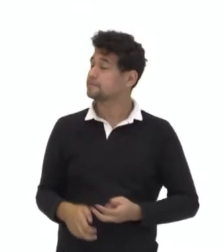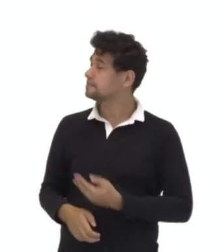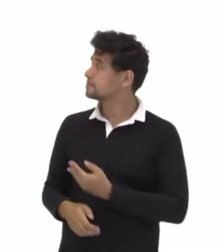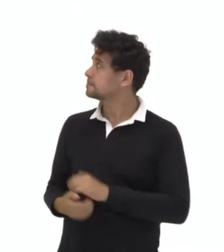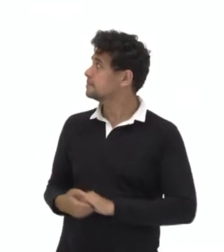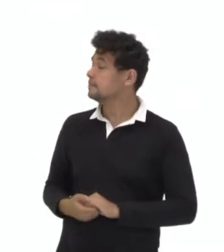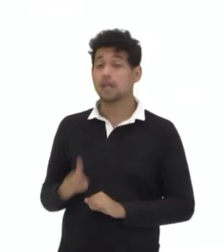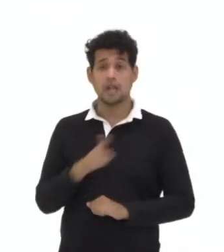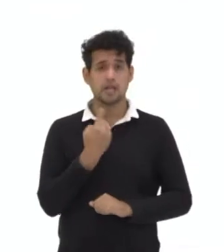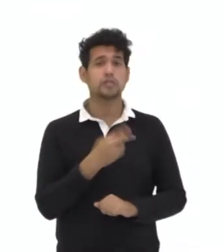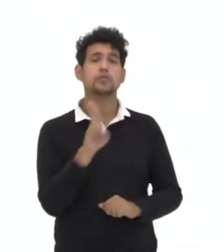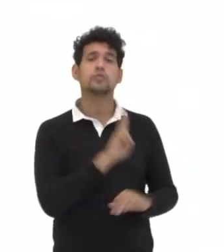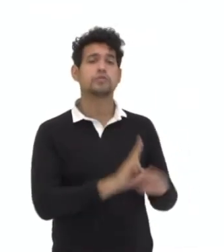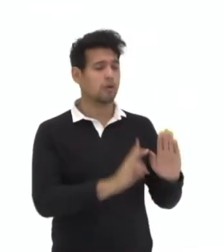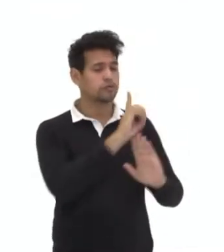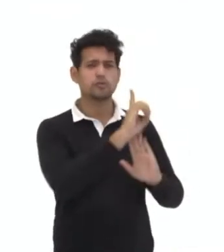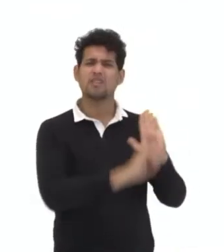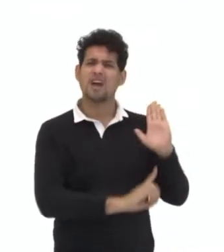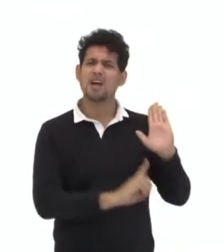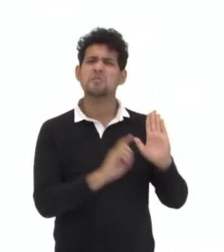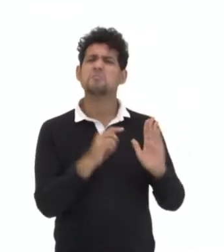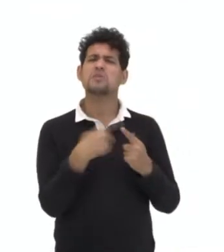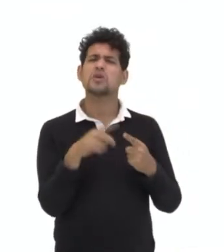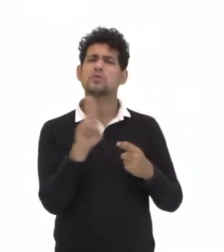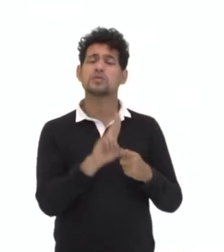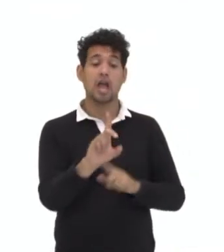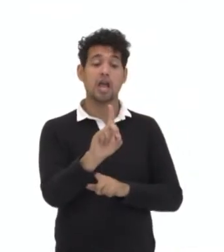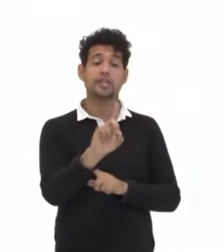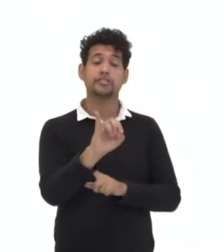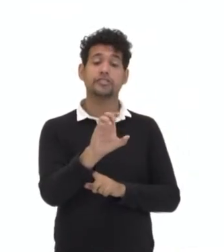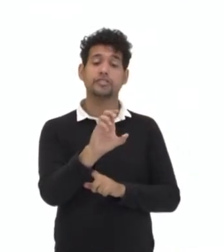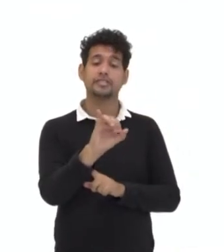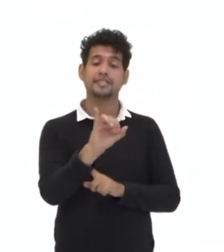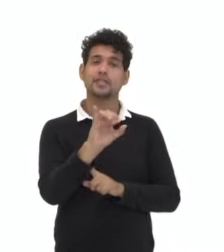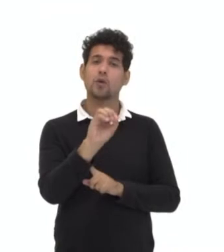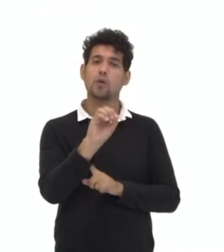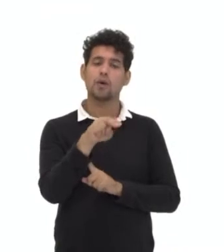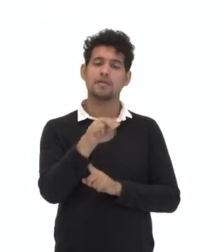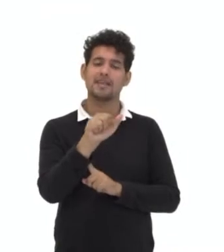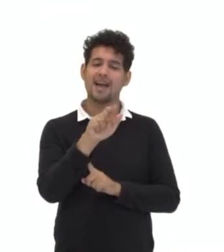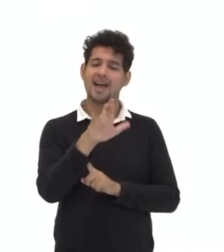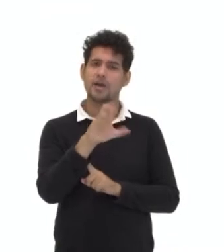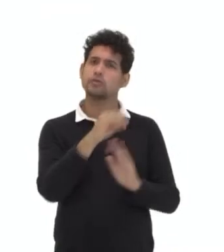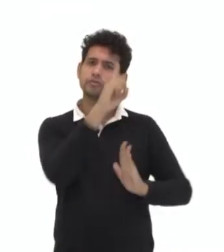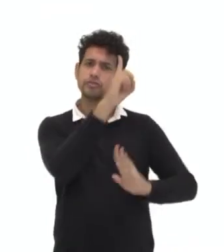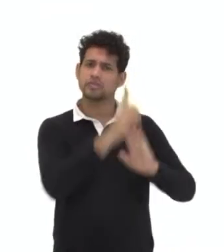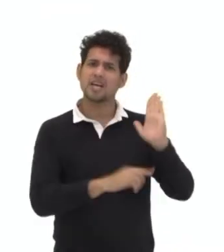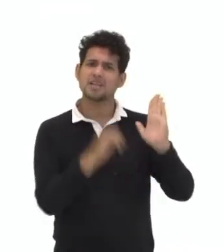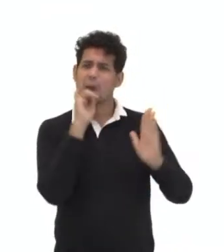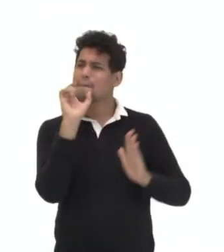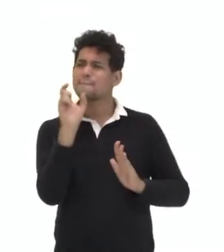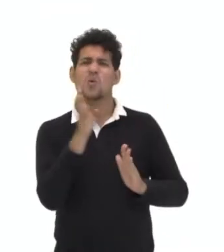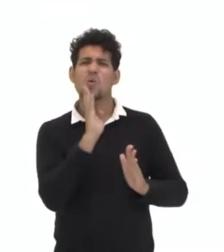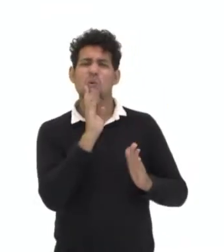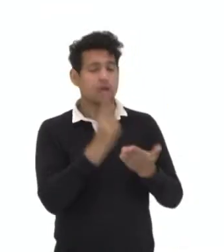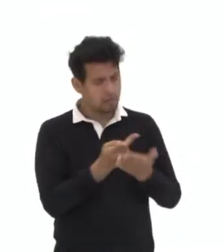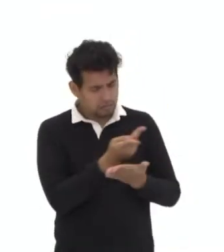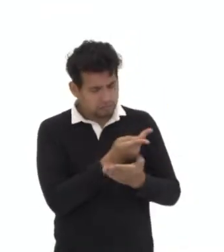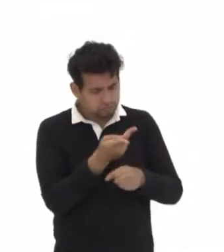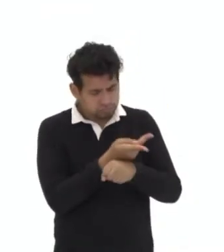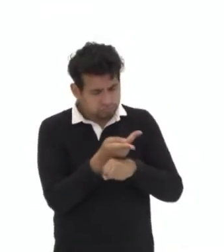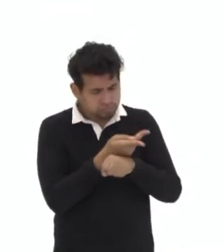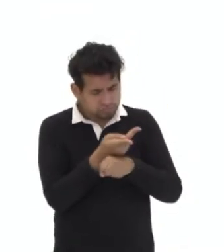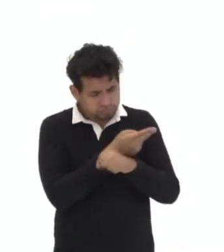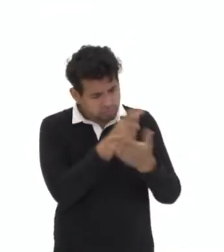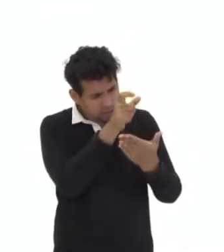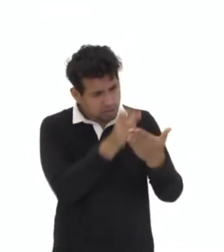usamos o dicionário para achar o significado de palavras próprias. Assistindo um filme explicando sobre algo que é o cinema,